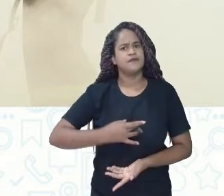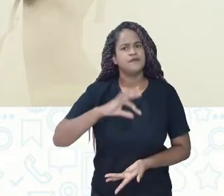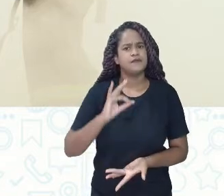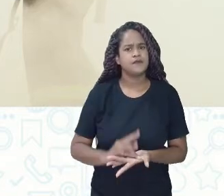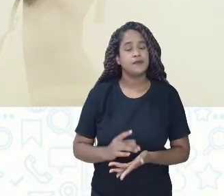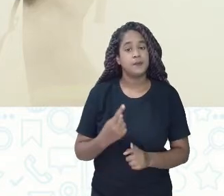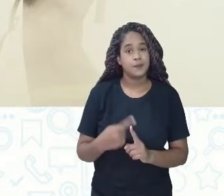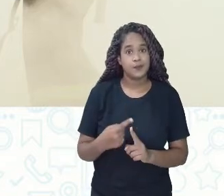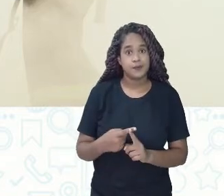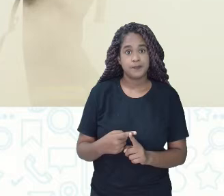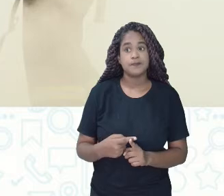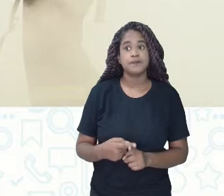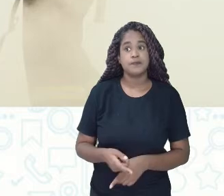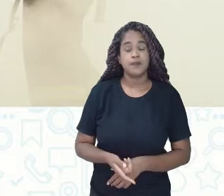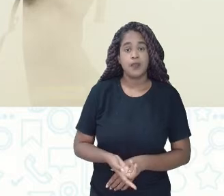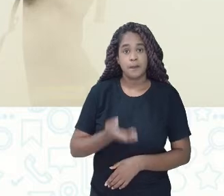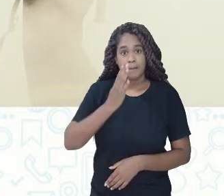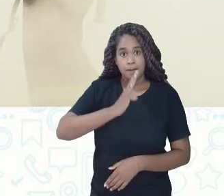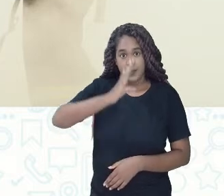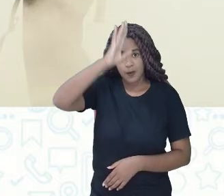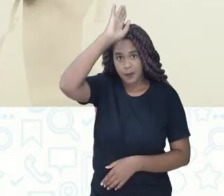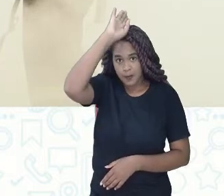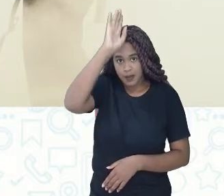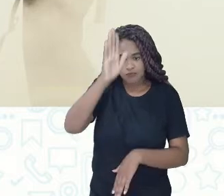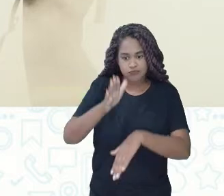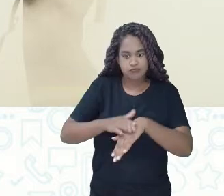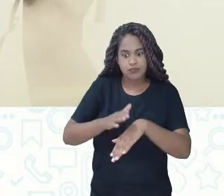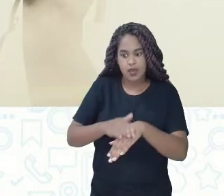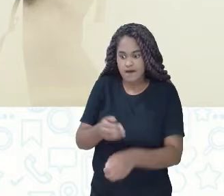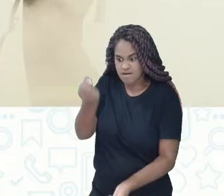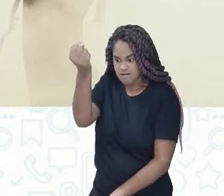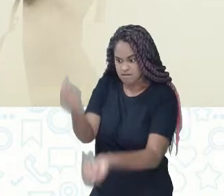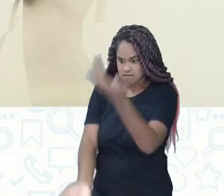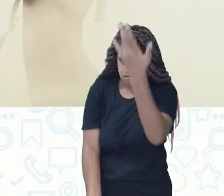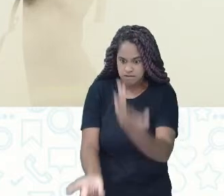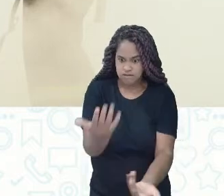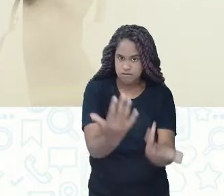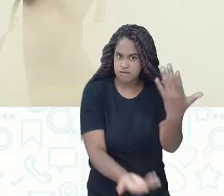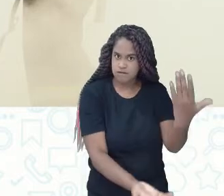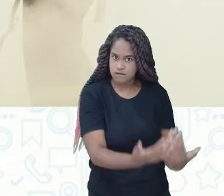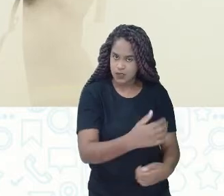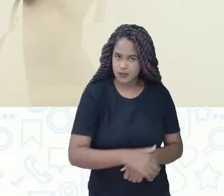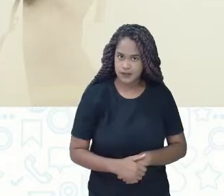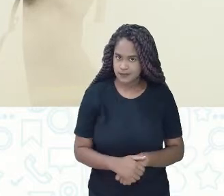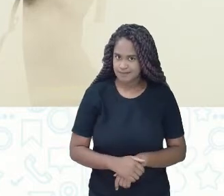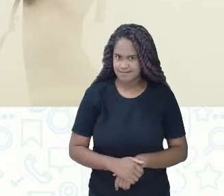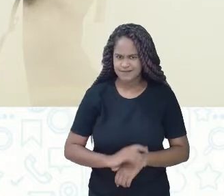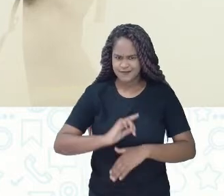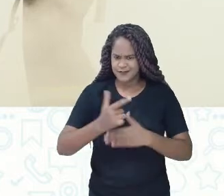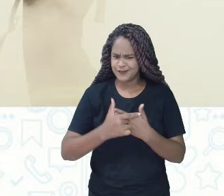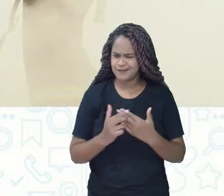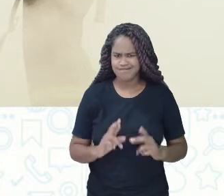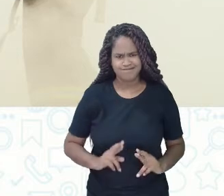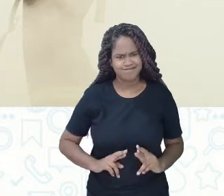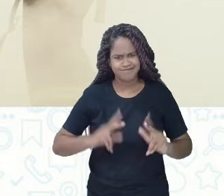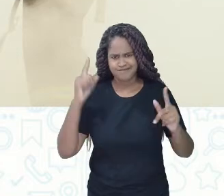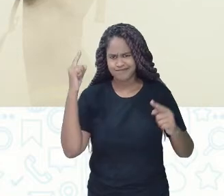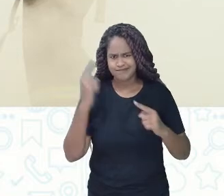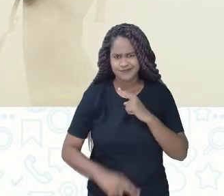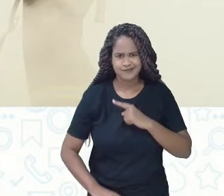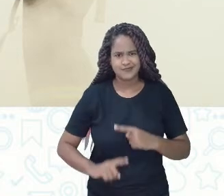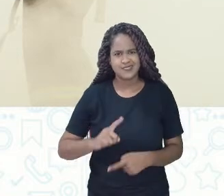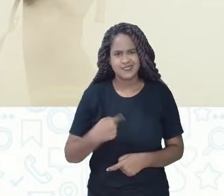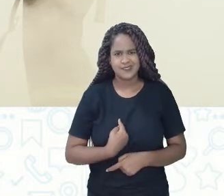fogo, ele inicia o incêndio. Veja só como a função é completamente distorcida aqui